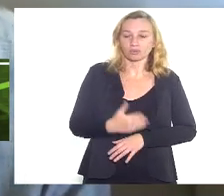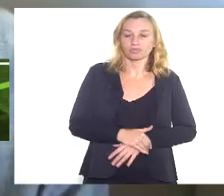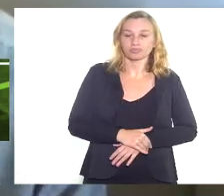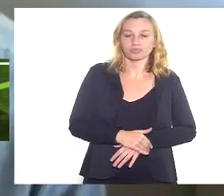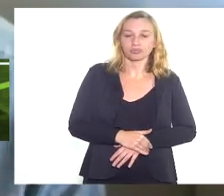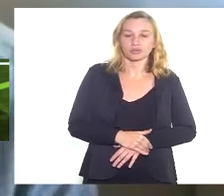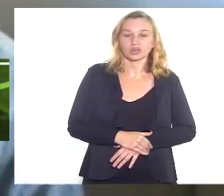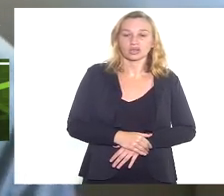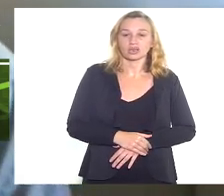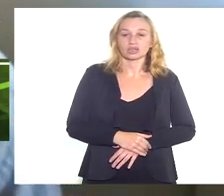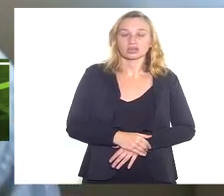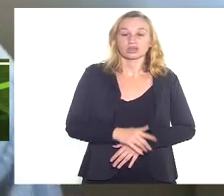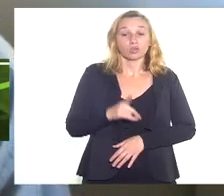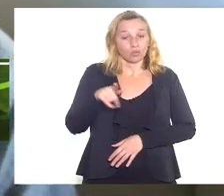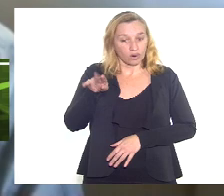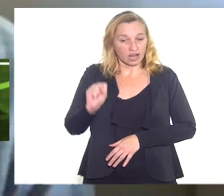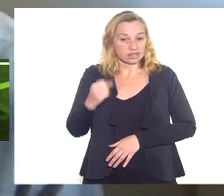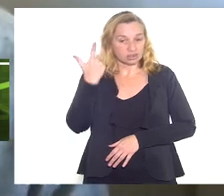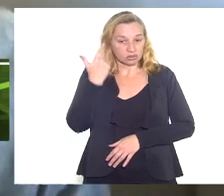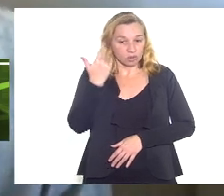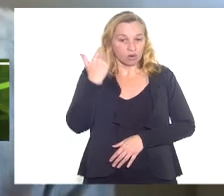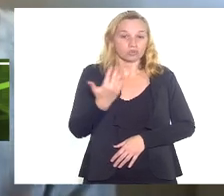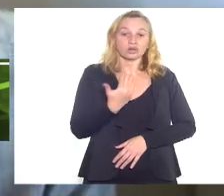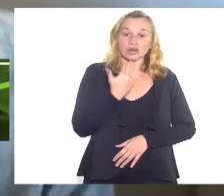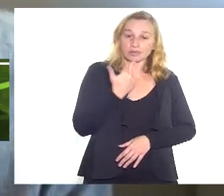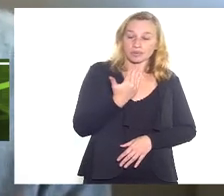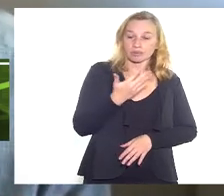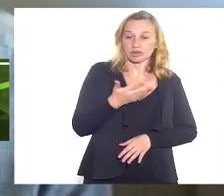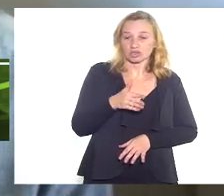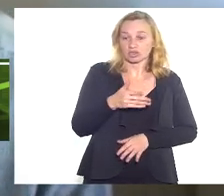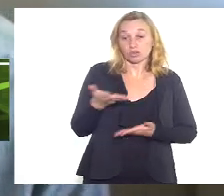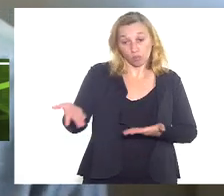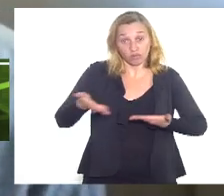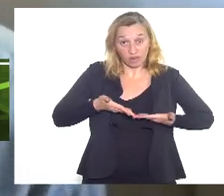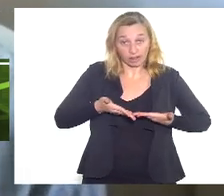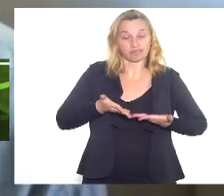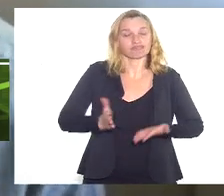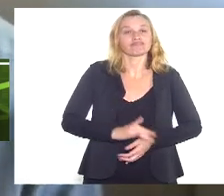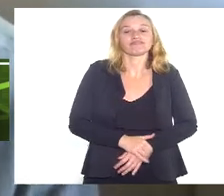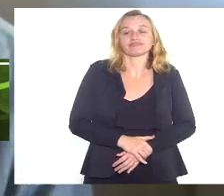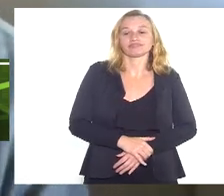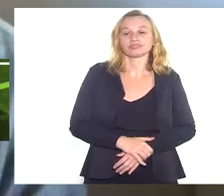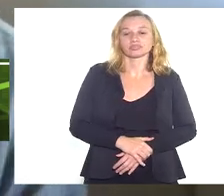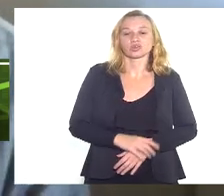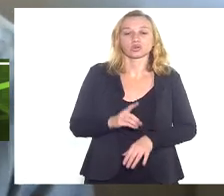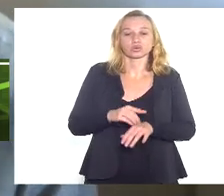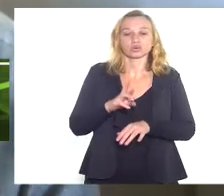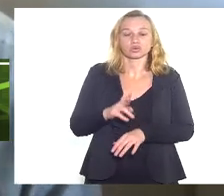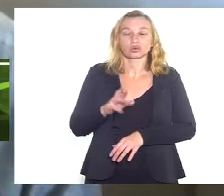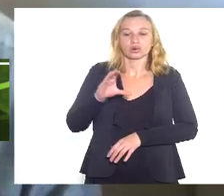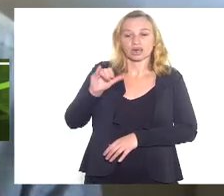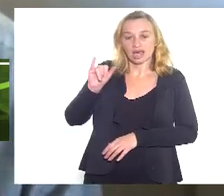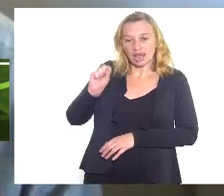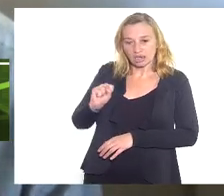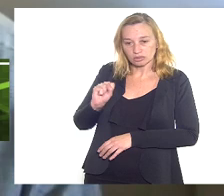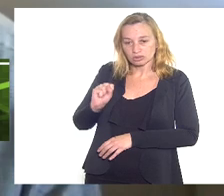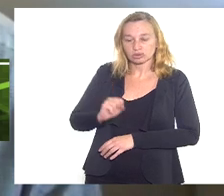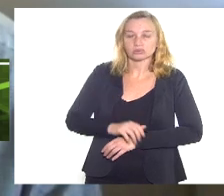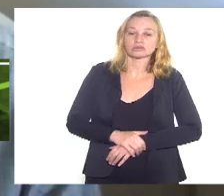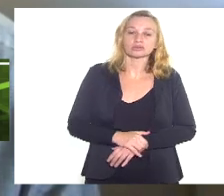preferencialmente sempre do gás natural. Eu queria chamar, convidar, o doutor Carlos